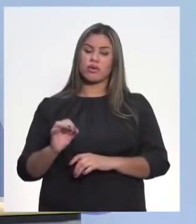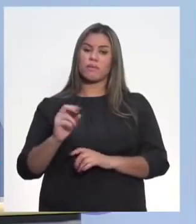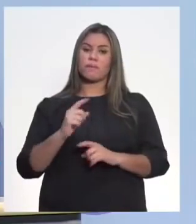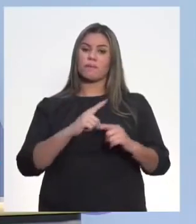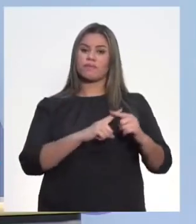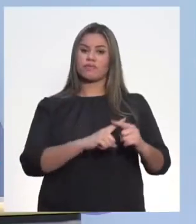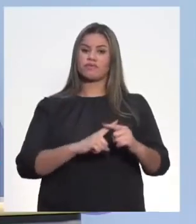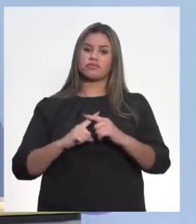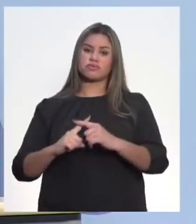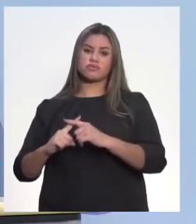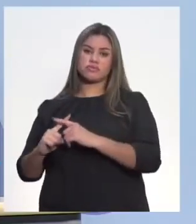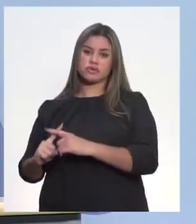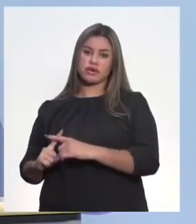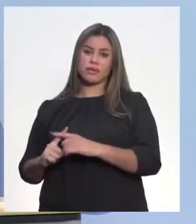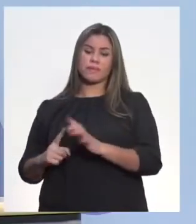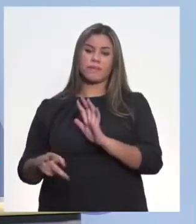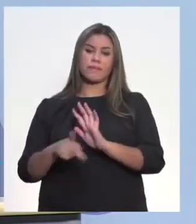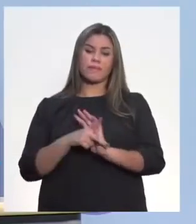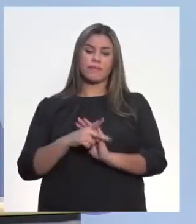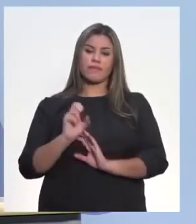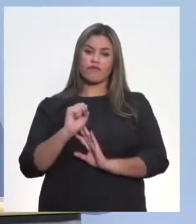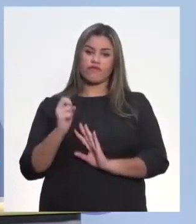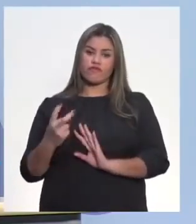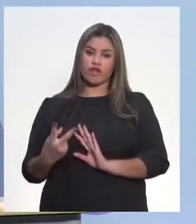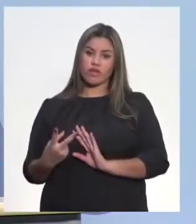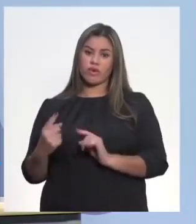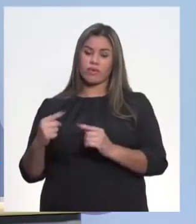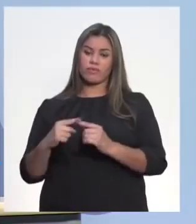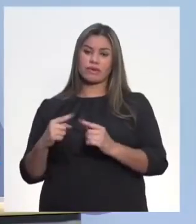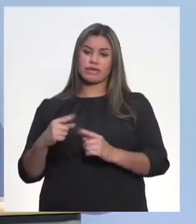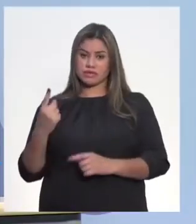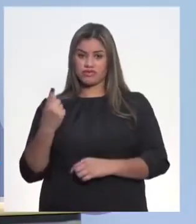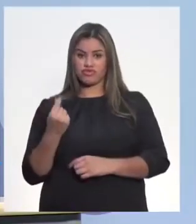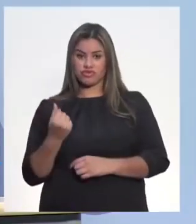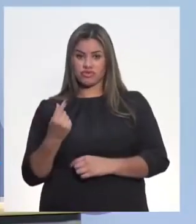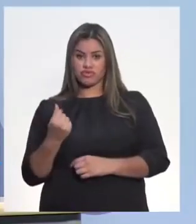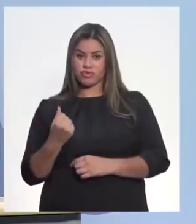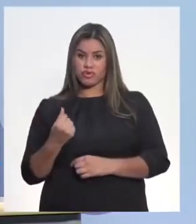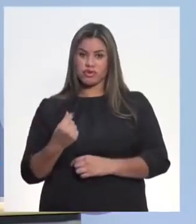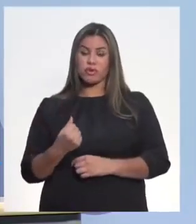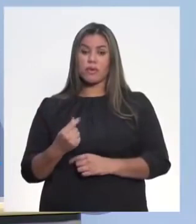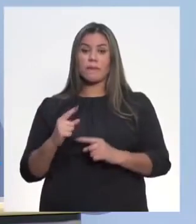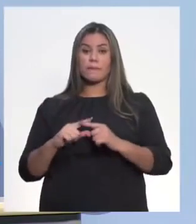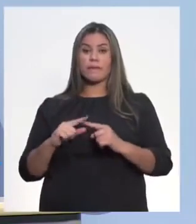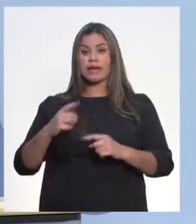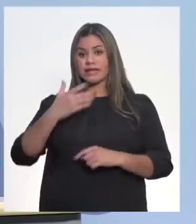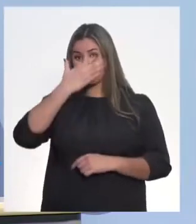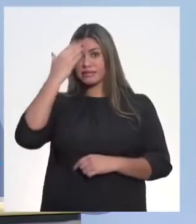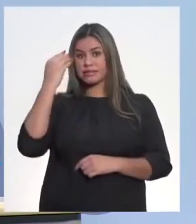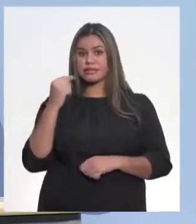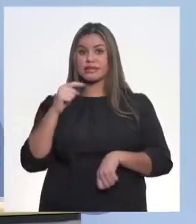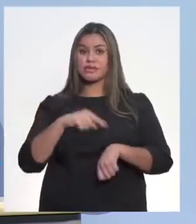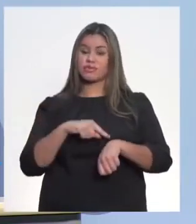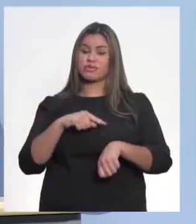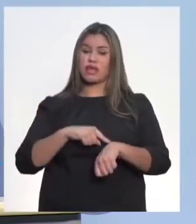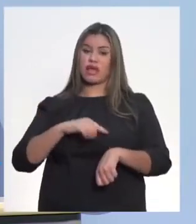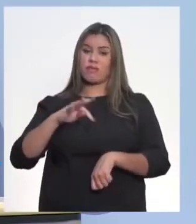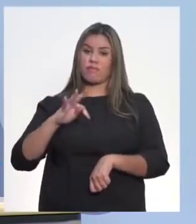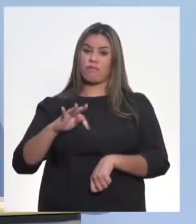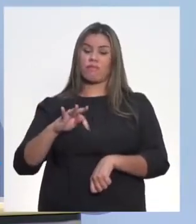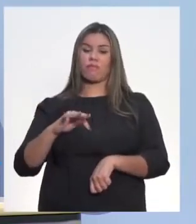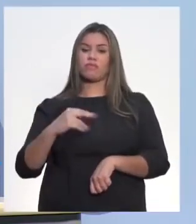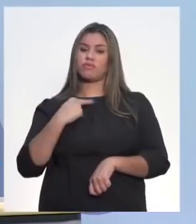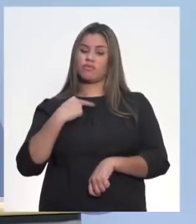multiplicar logo pelo valor, né, que a gente chama de capital, e aí você só não pode esquecer de multiplicar pelo tempo, que é a quantidade